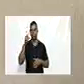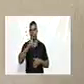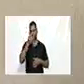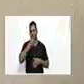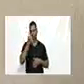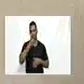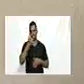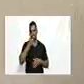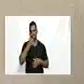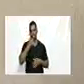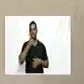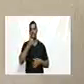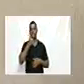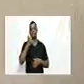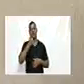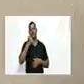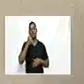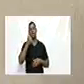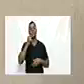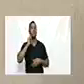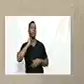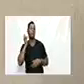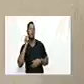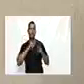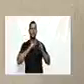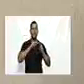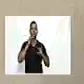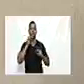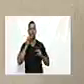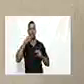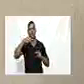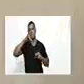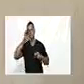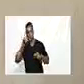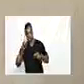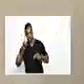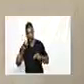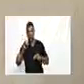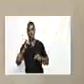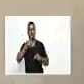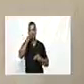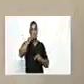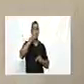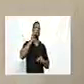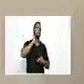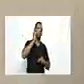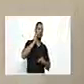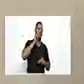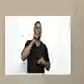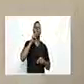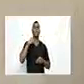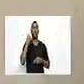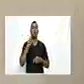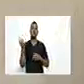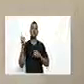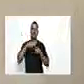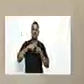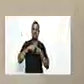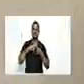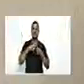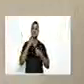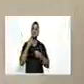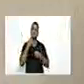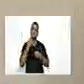de junho junho Abril né Maio Primeiro de Abril foi feriado na segunda-feira nós optamos como é